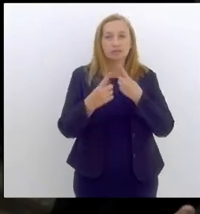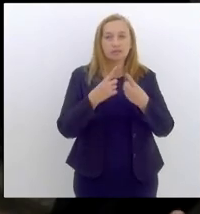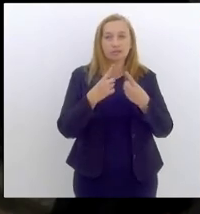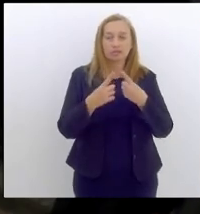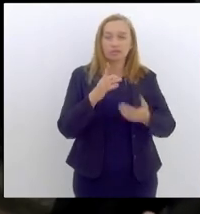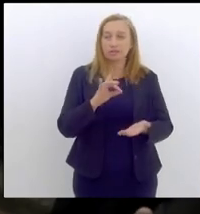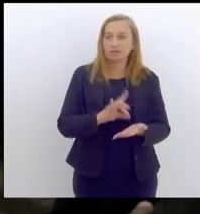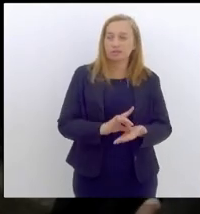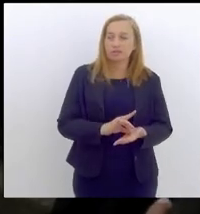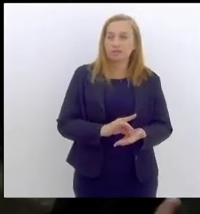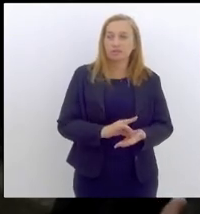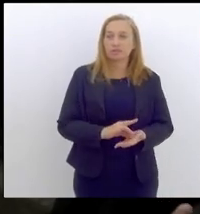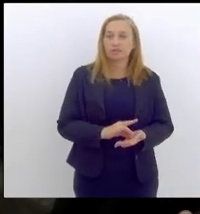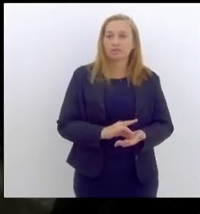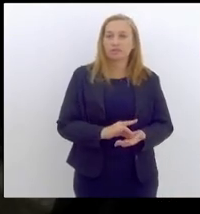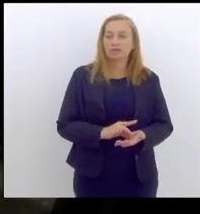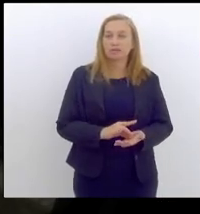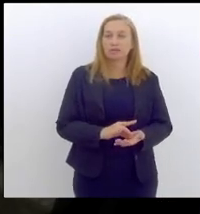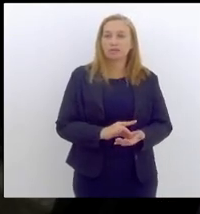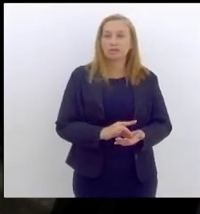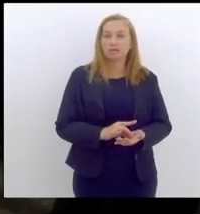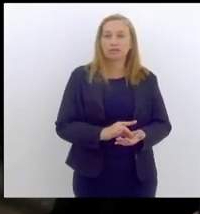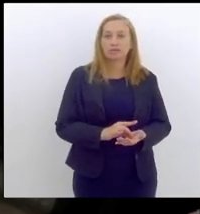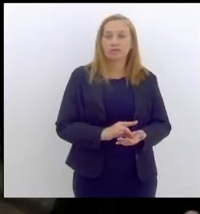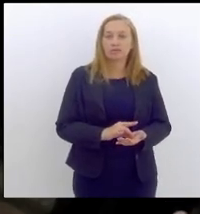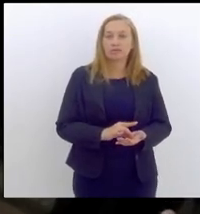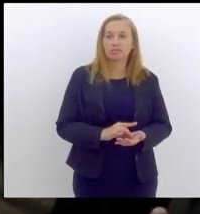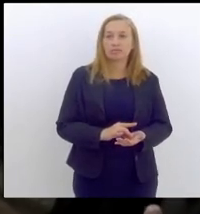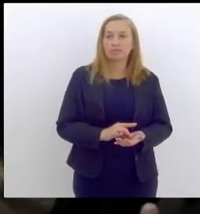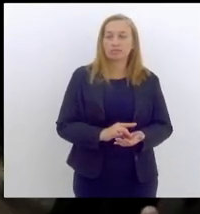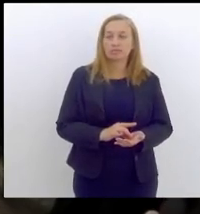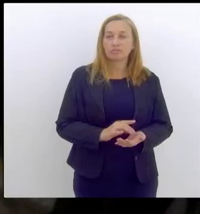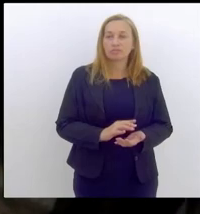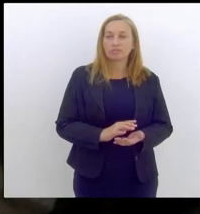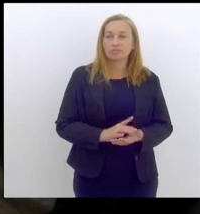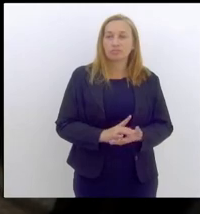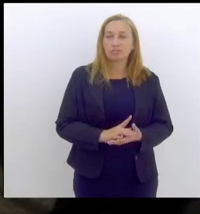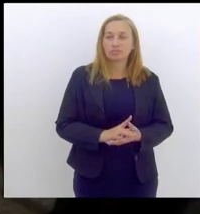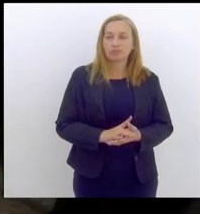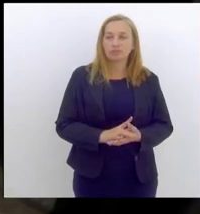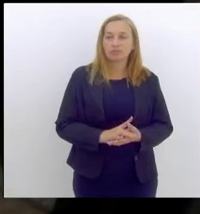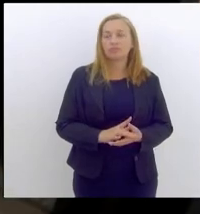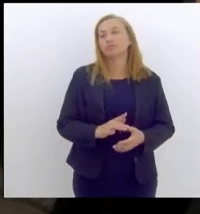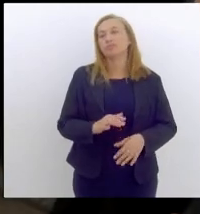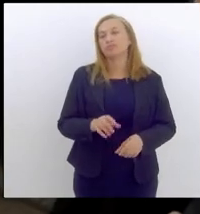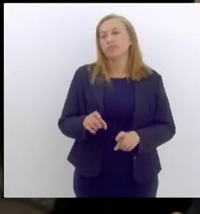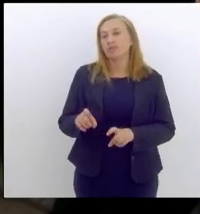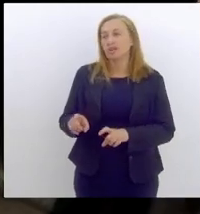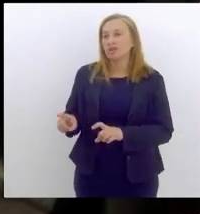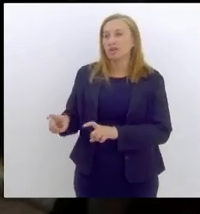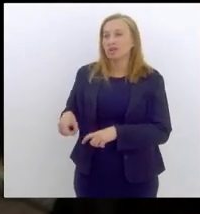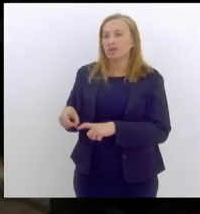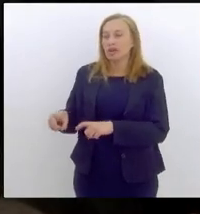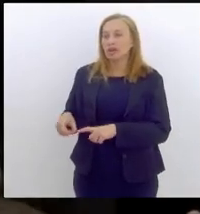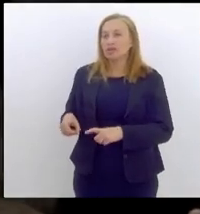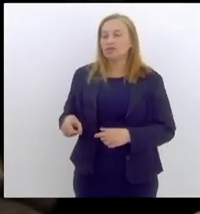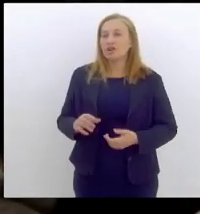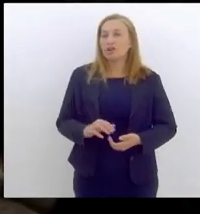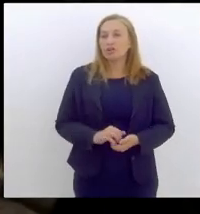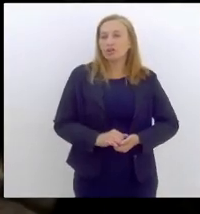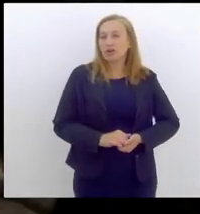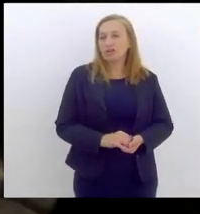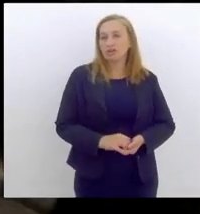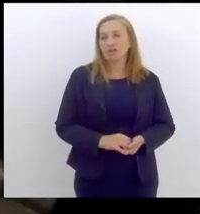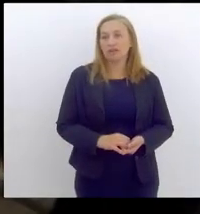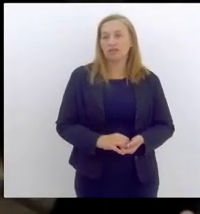sobre a causa municipalista, fazendo com que os problemas e as demandas do interior, e aí falando em especial da minha querida região